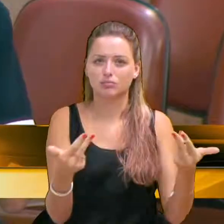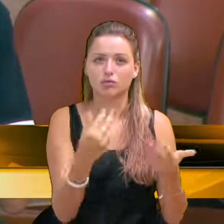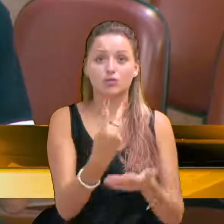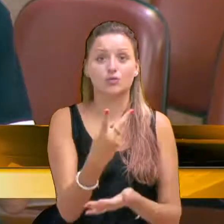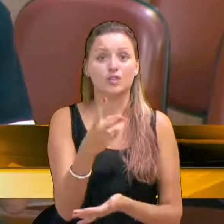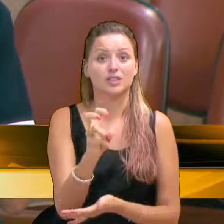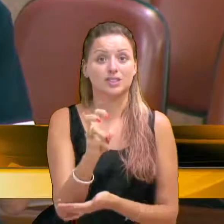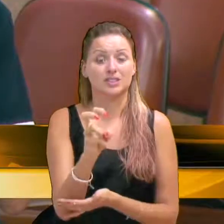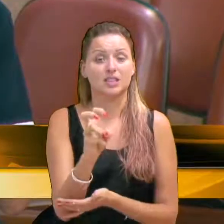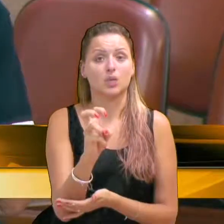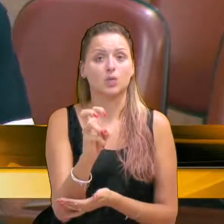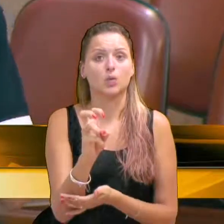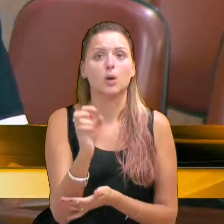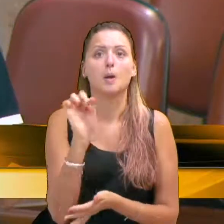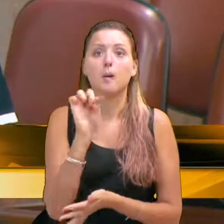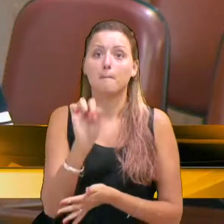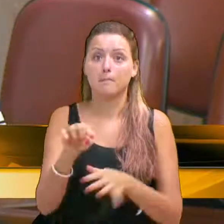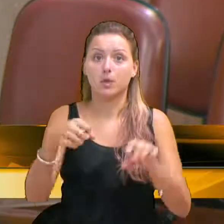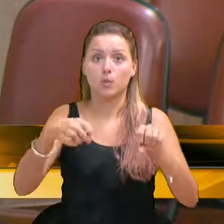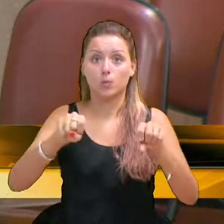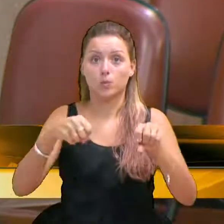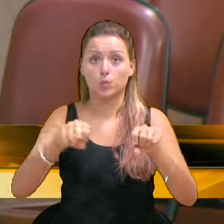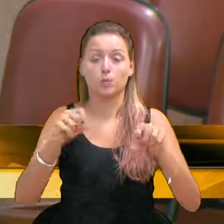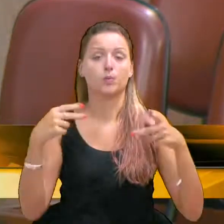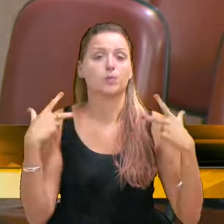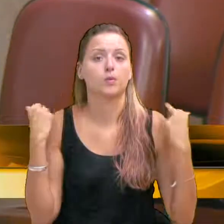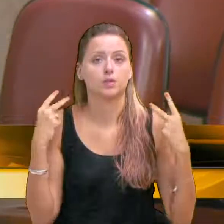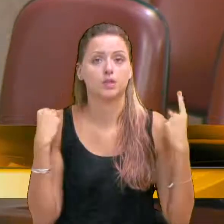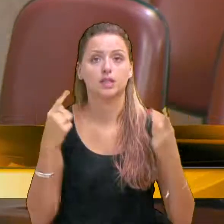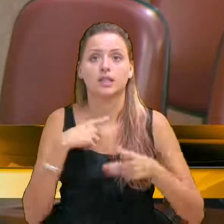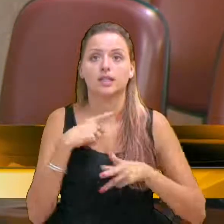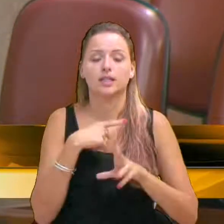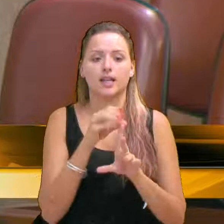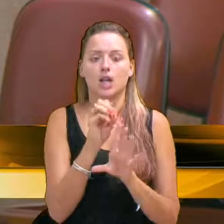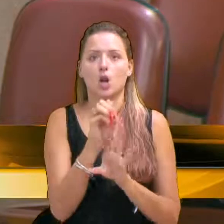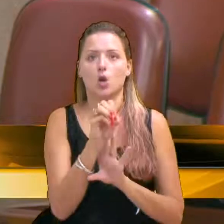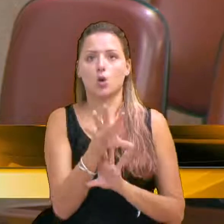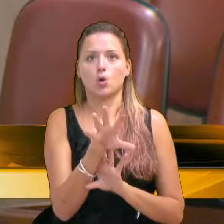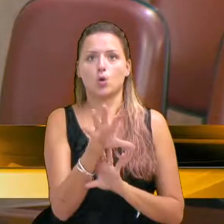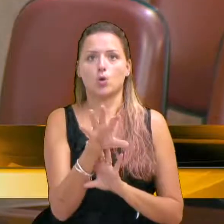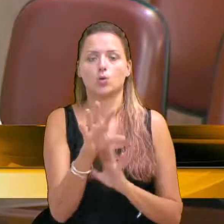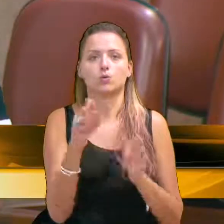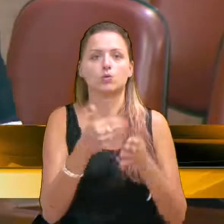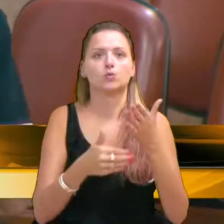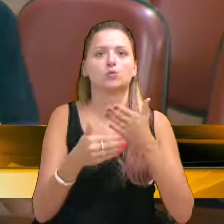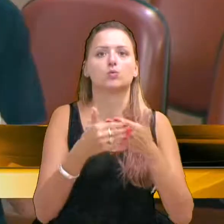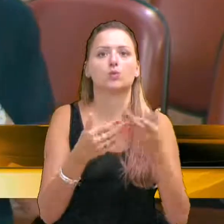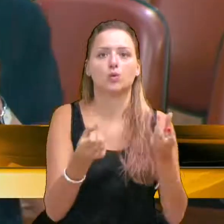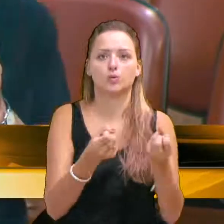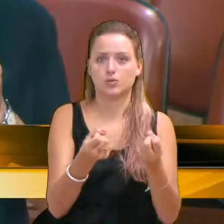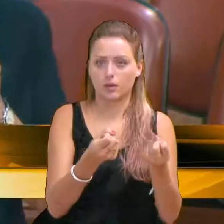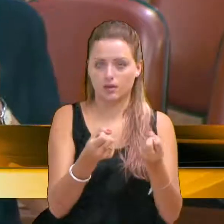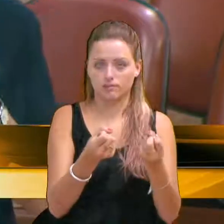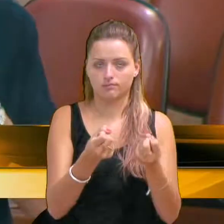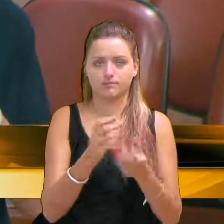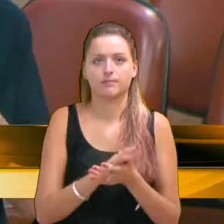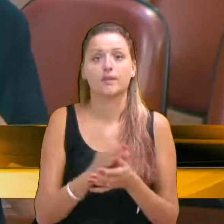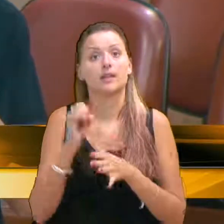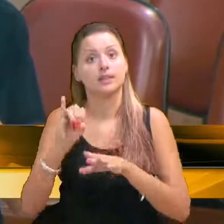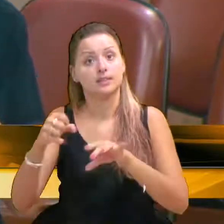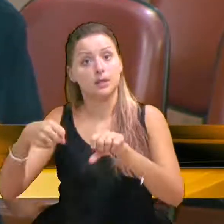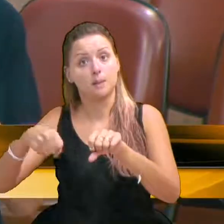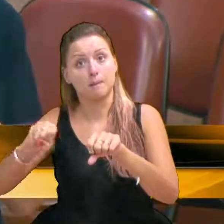de motociclistas brasileiros que se destacam com os faróis acesos entre os demais veículos. Se o